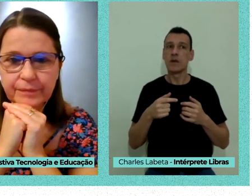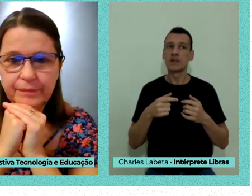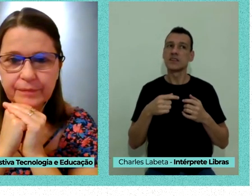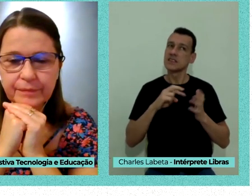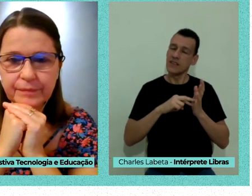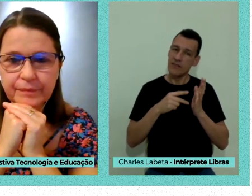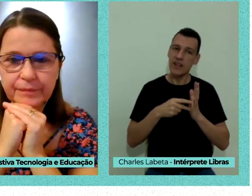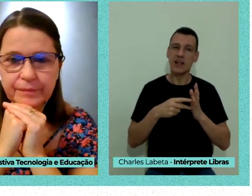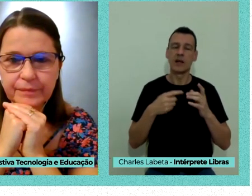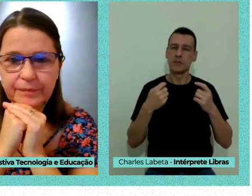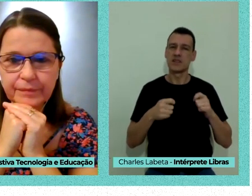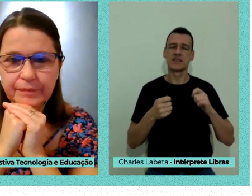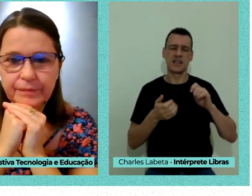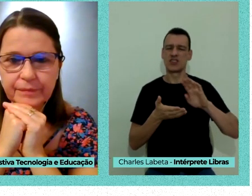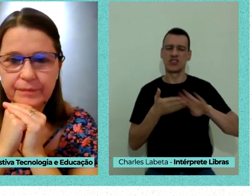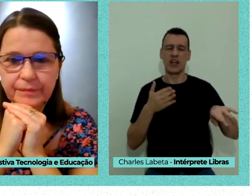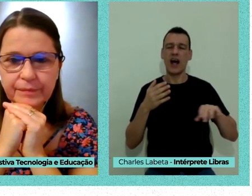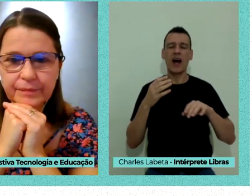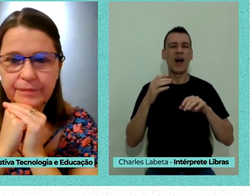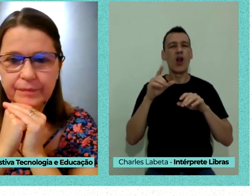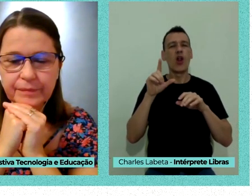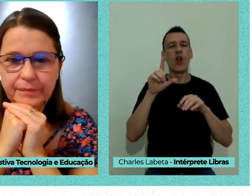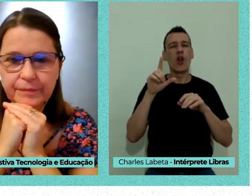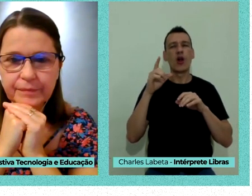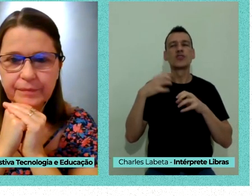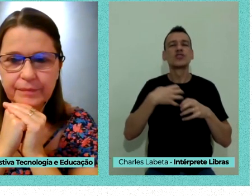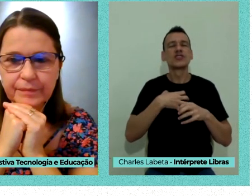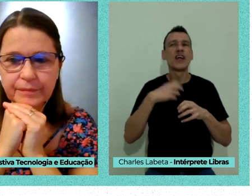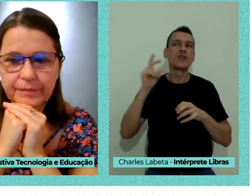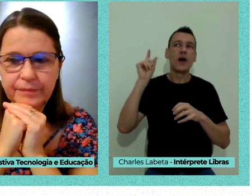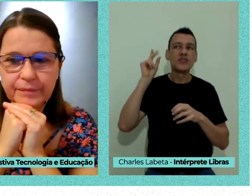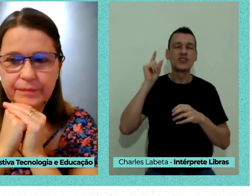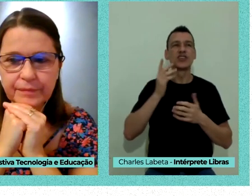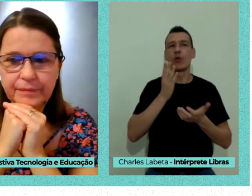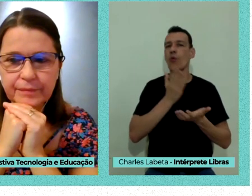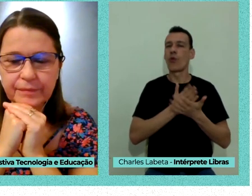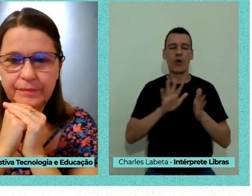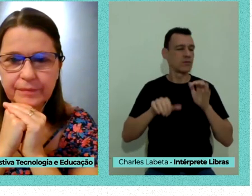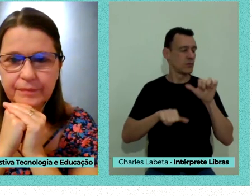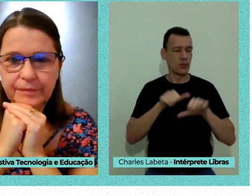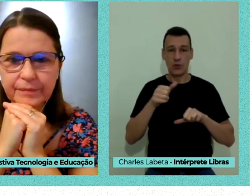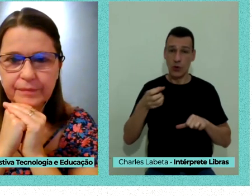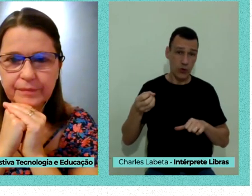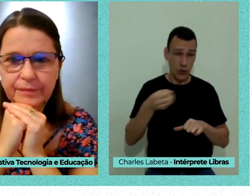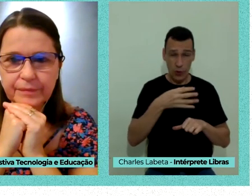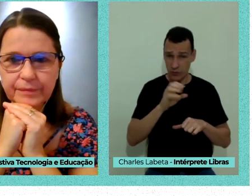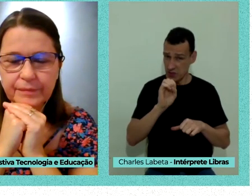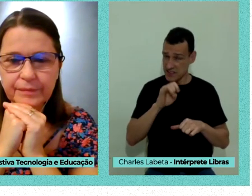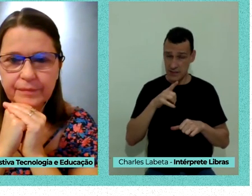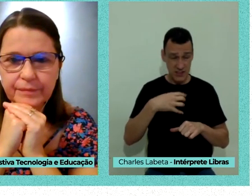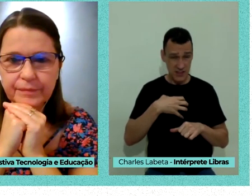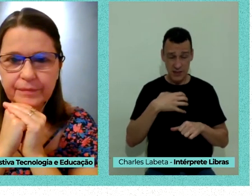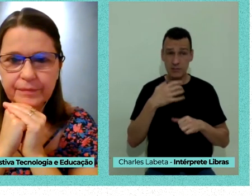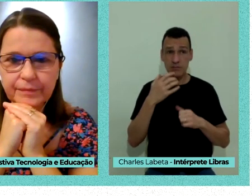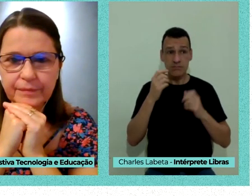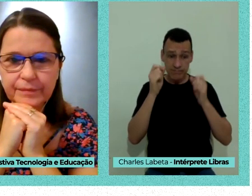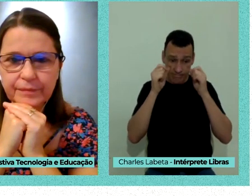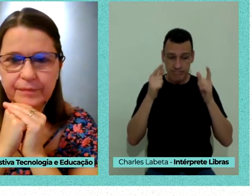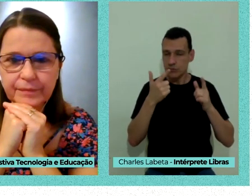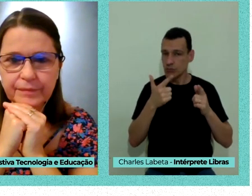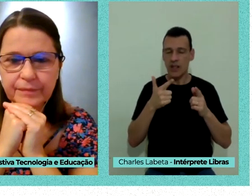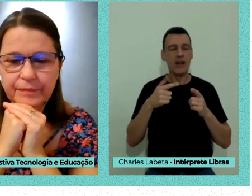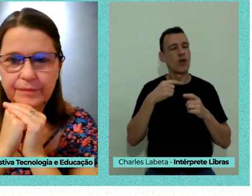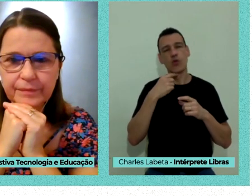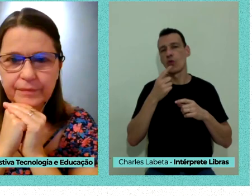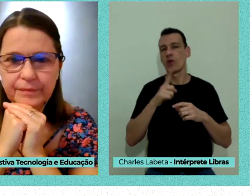as lógicas antigas e tradicionais, não será possível fazer uma prática que transforme de fato e